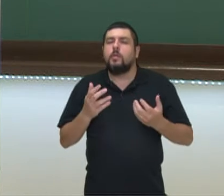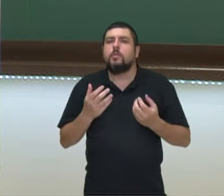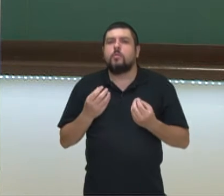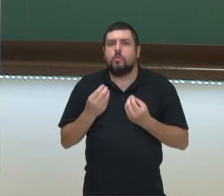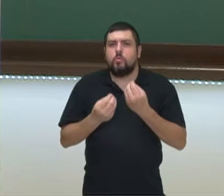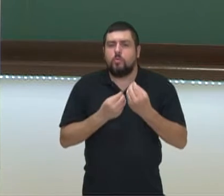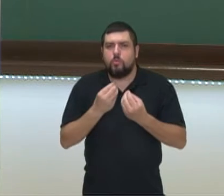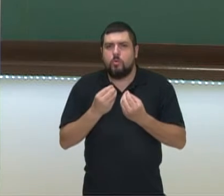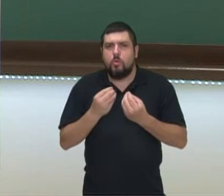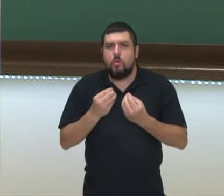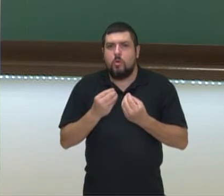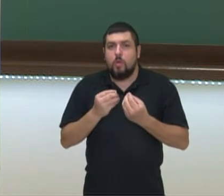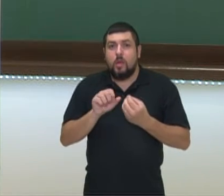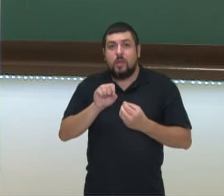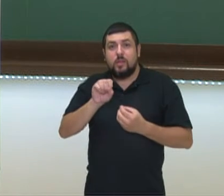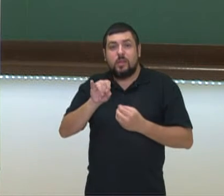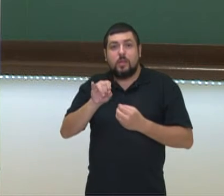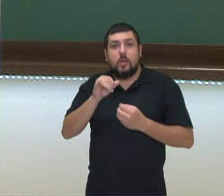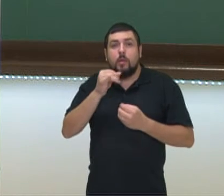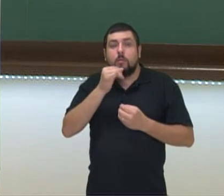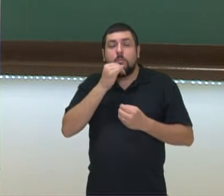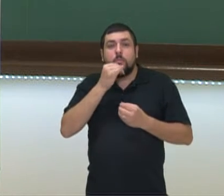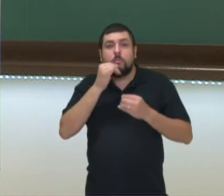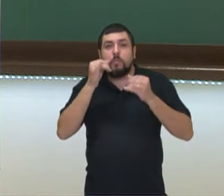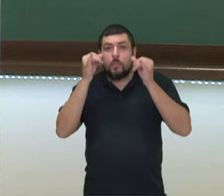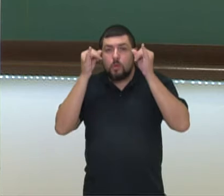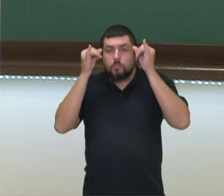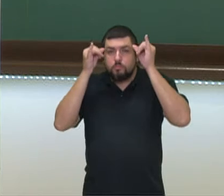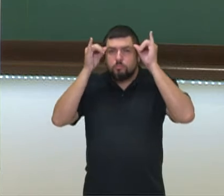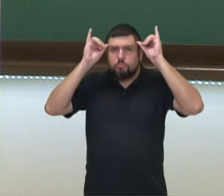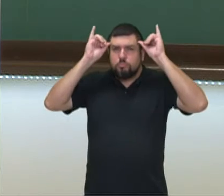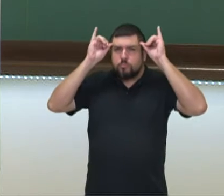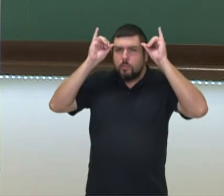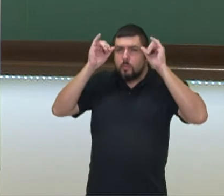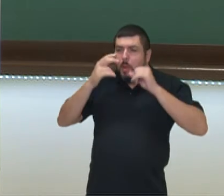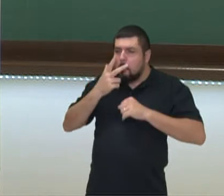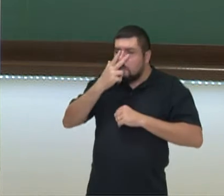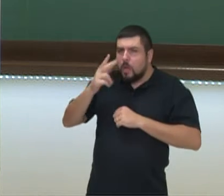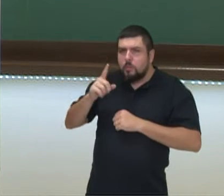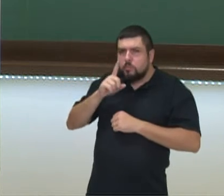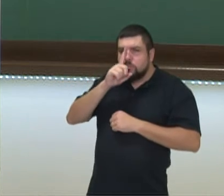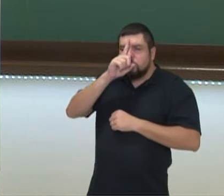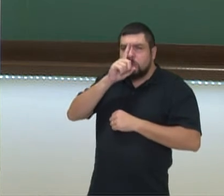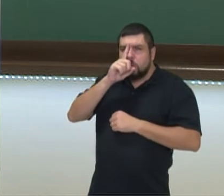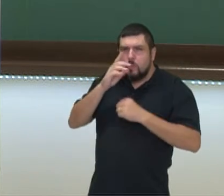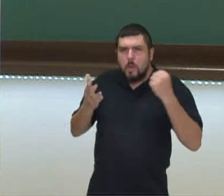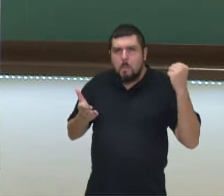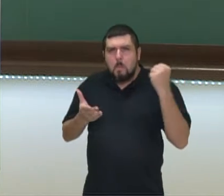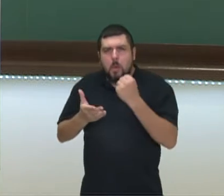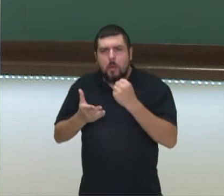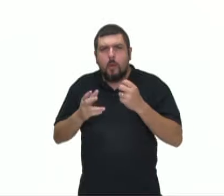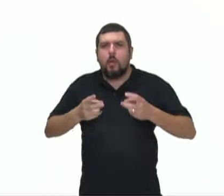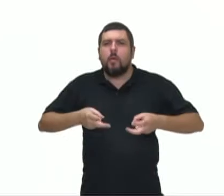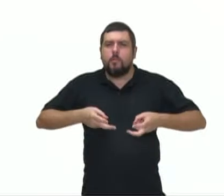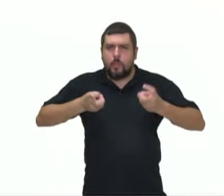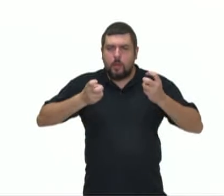algum perigo, né? Então essa representação, olha que expressão artística, né, que tem nessa